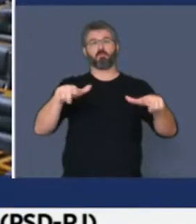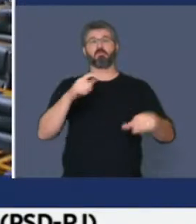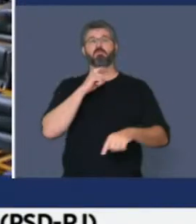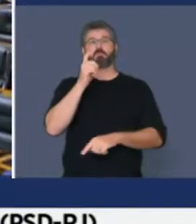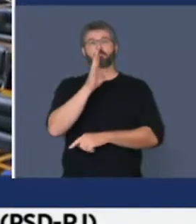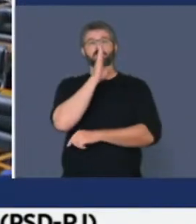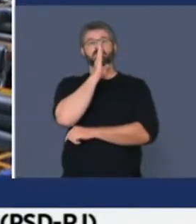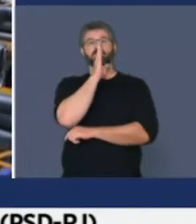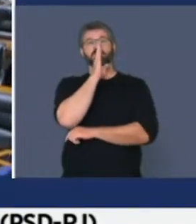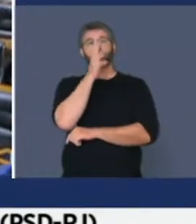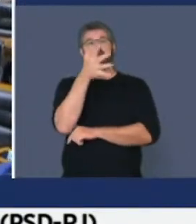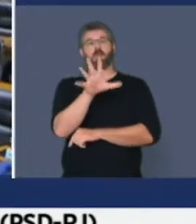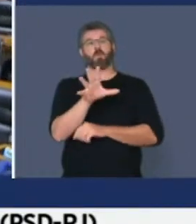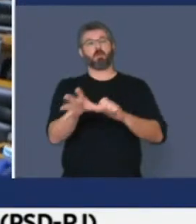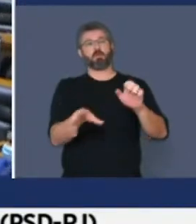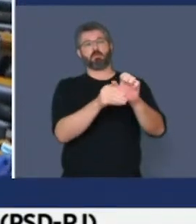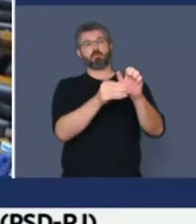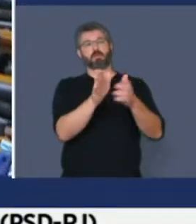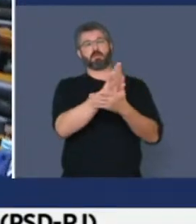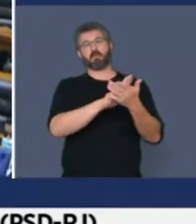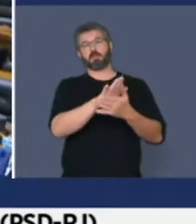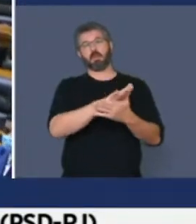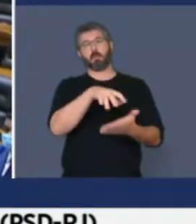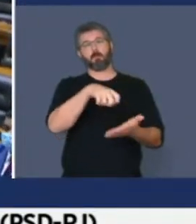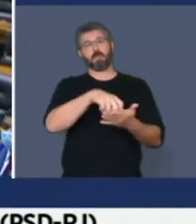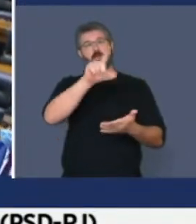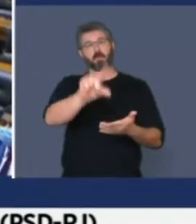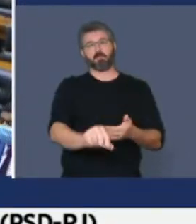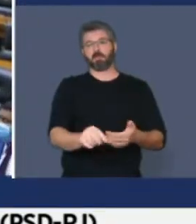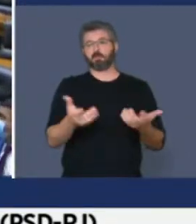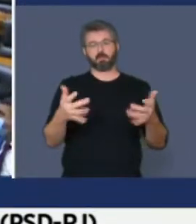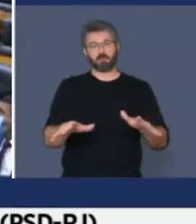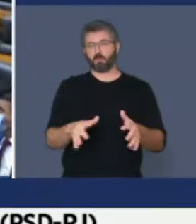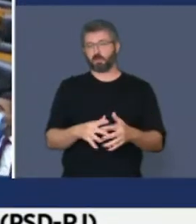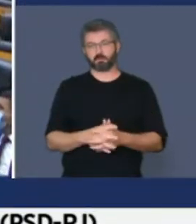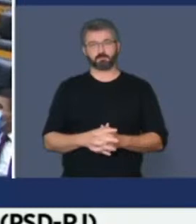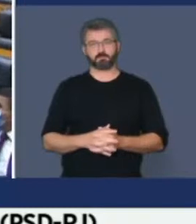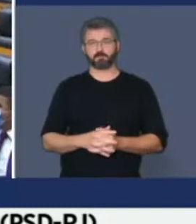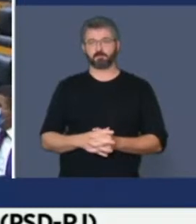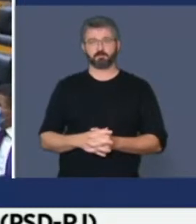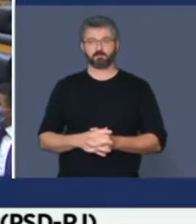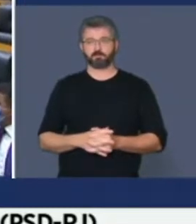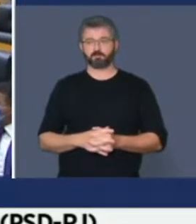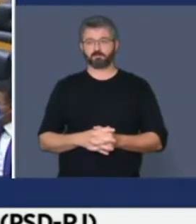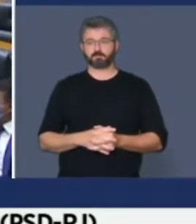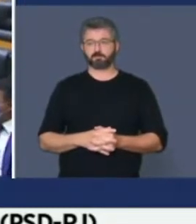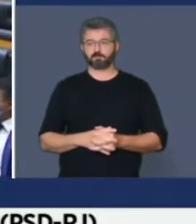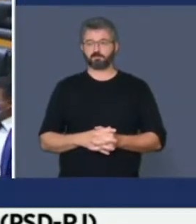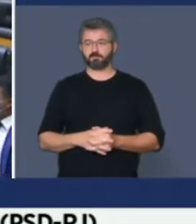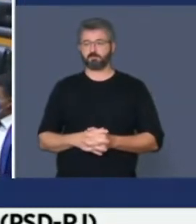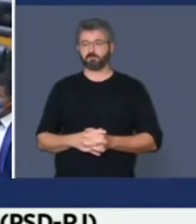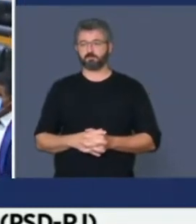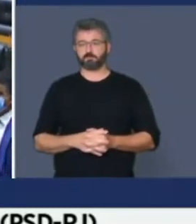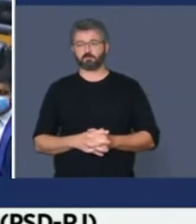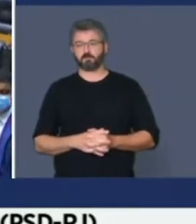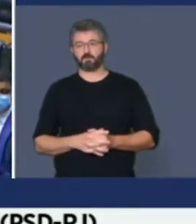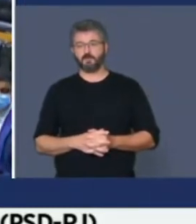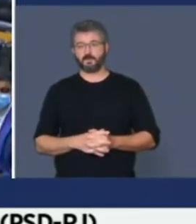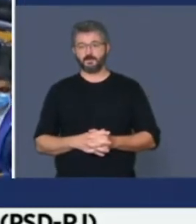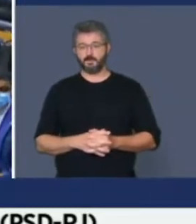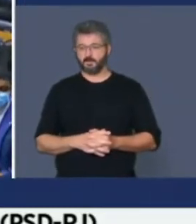apresentou essa emenda sugerindo uma penalidade menos grave como a suspensão do mandato parlamentar.